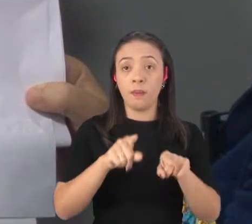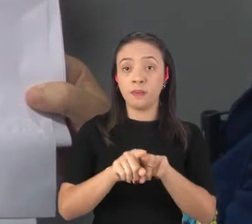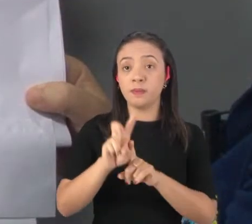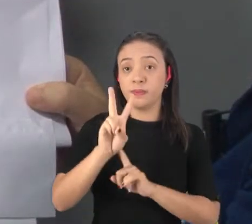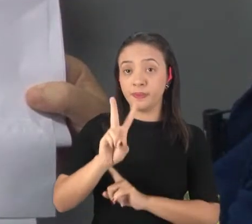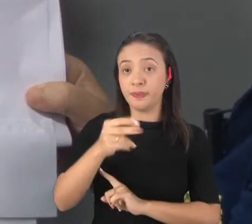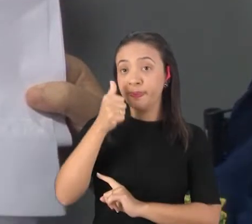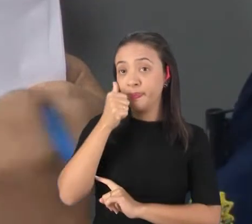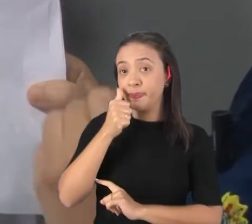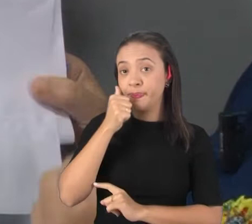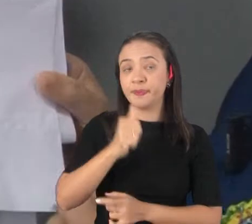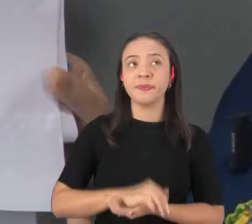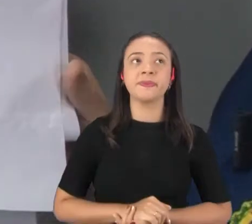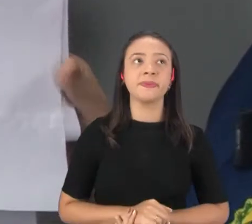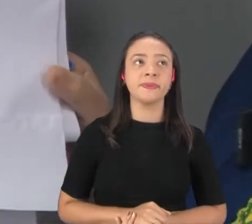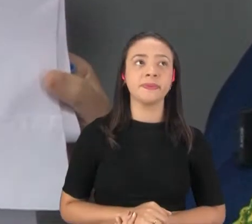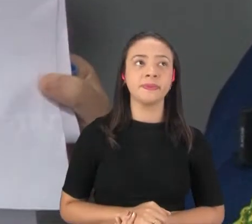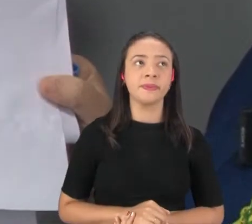fêmeas.